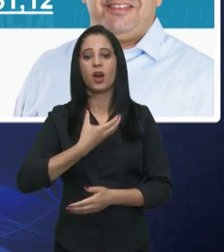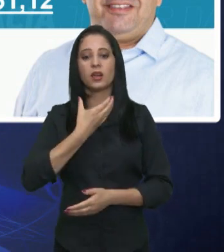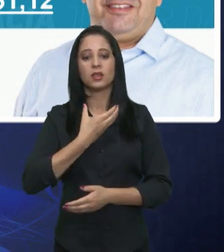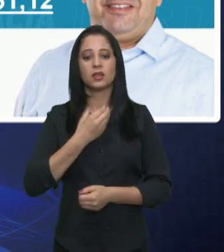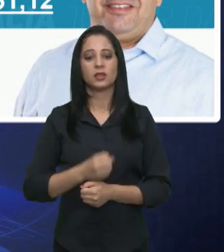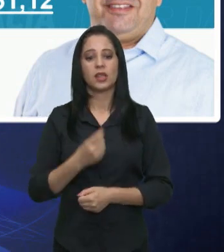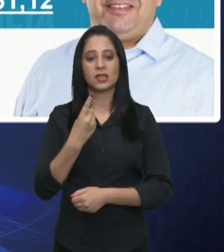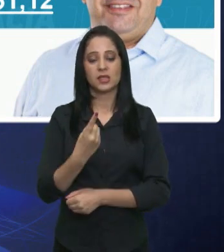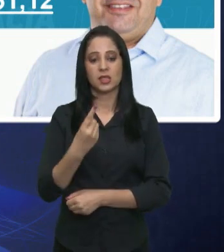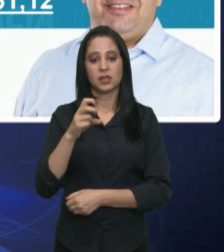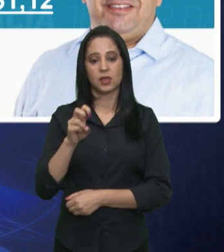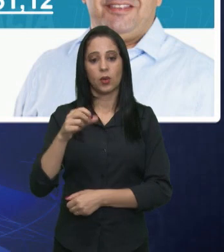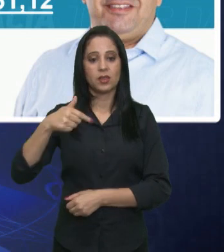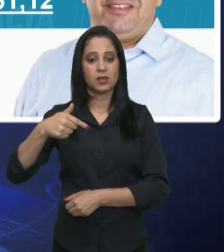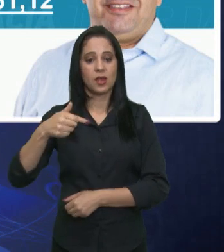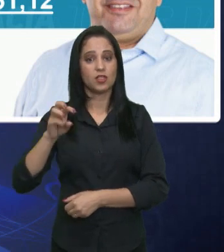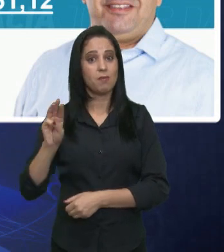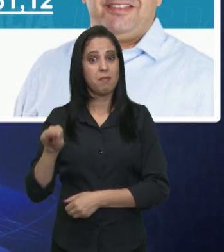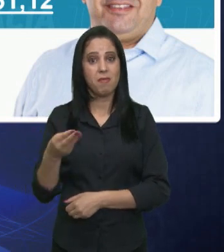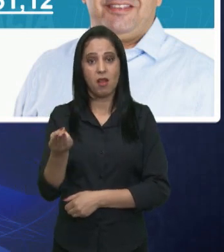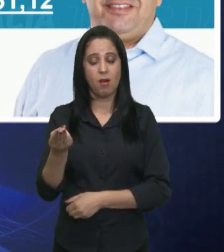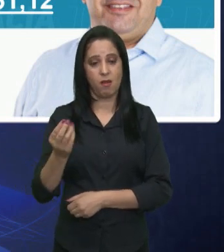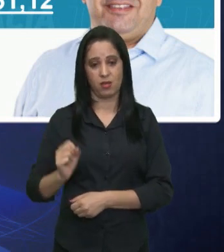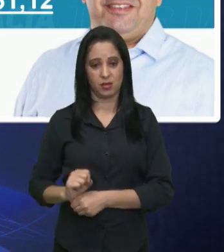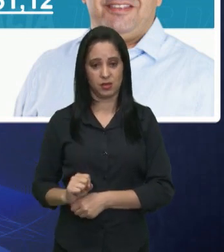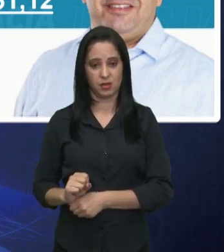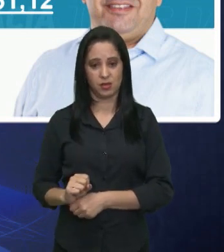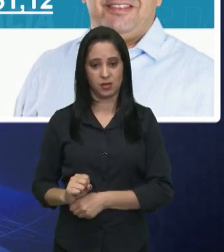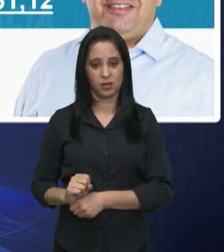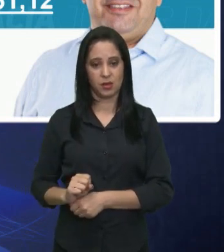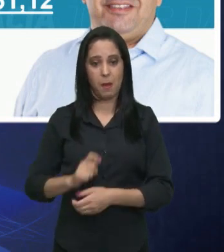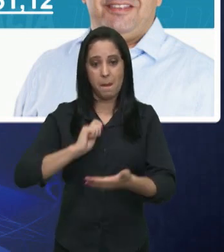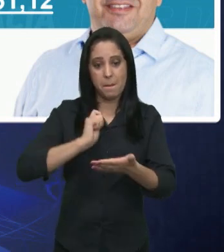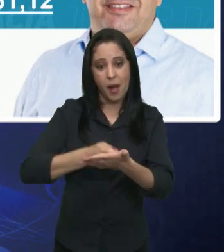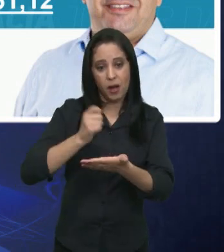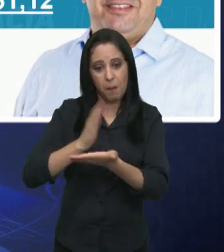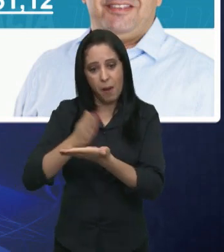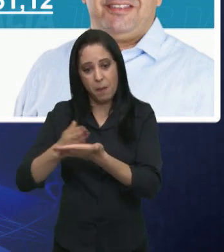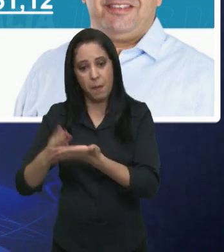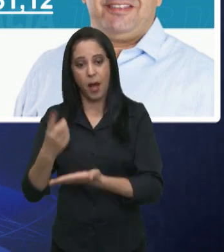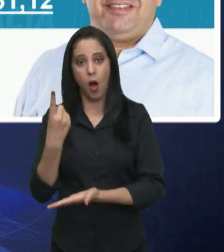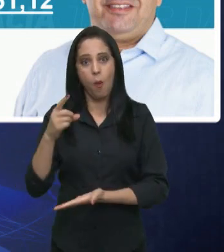2021, 157 milhões. Valor da parcela,